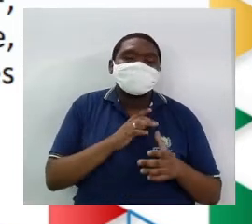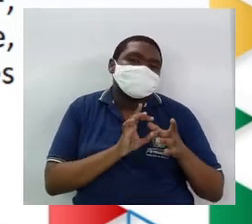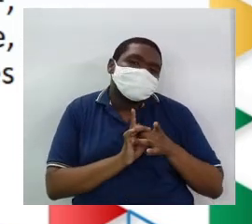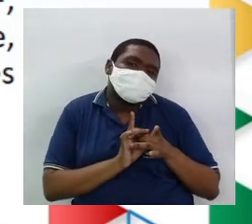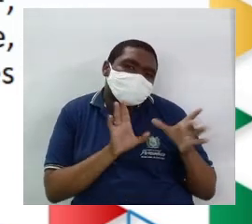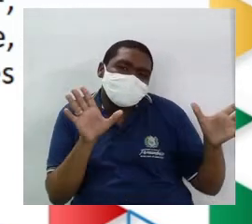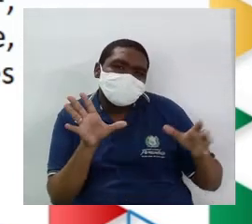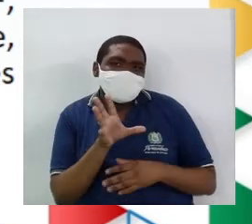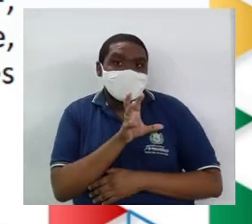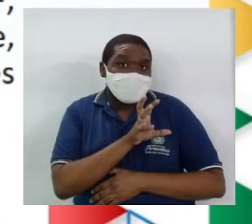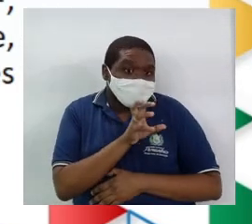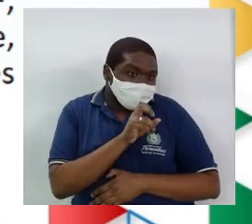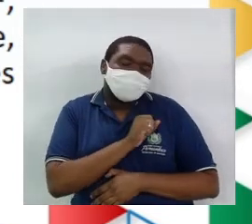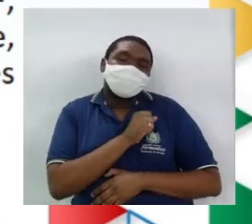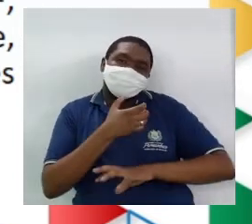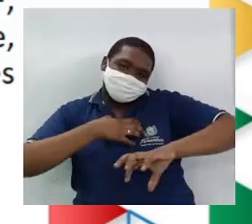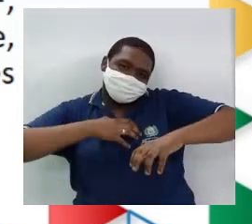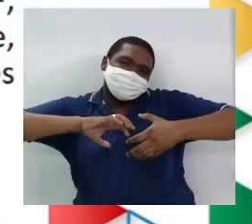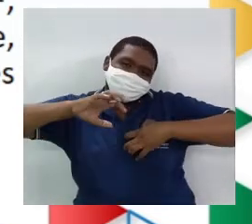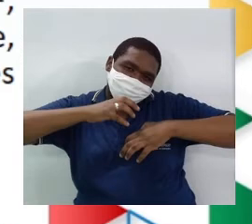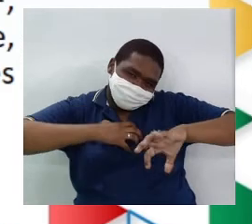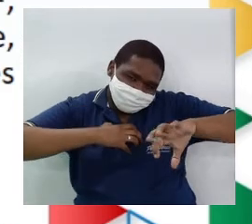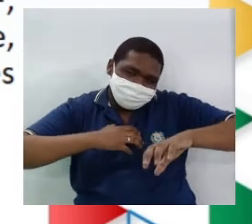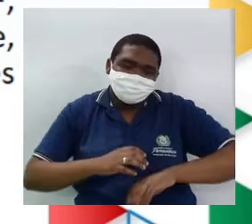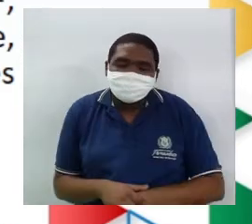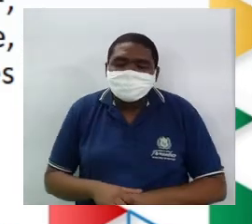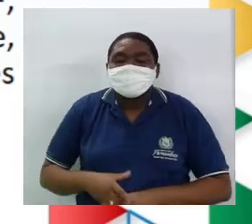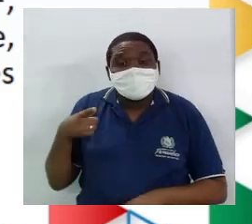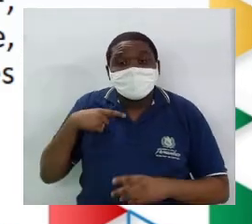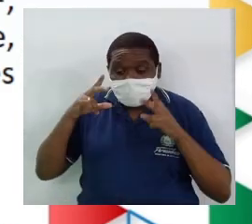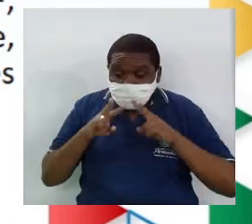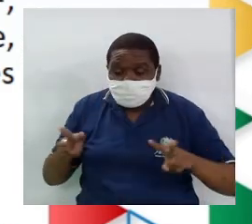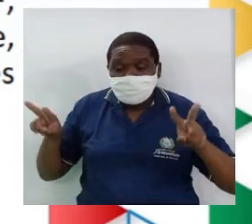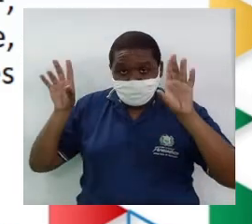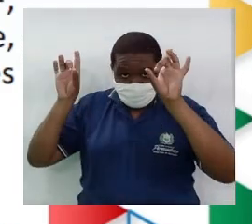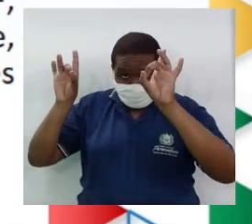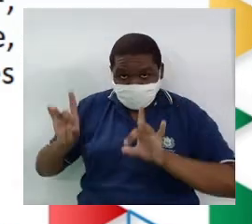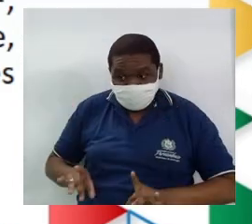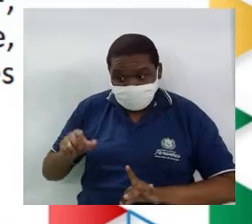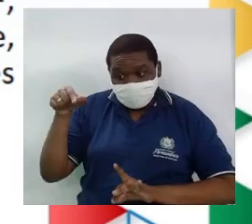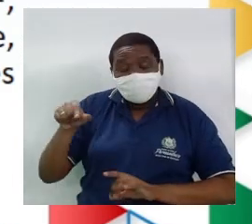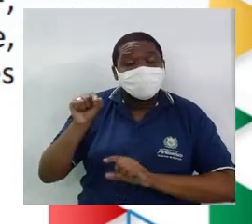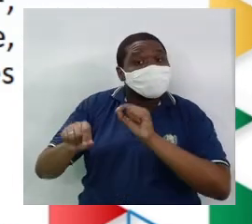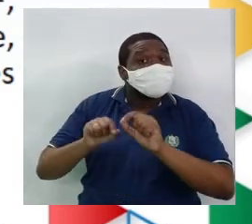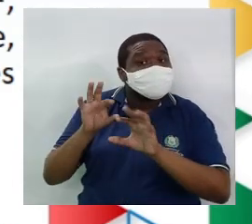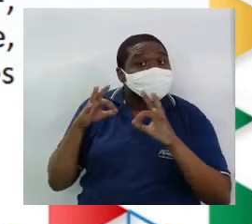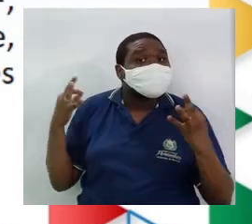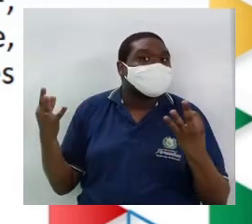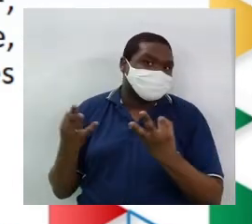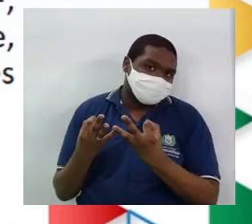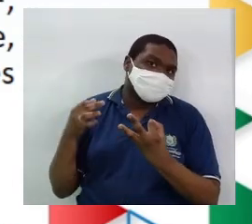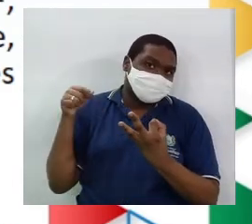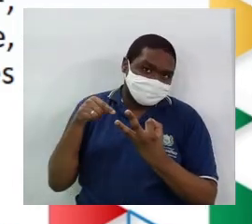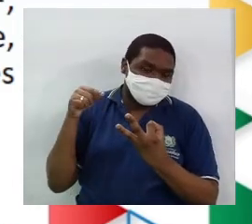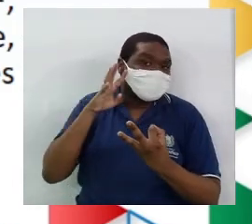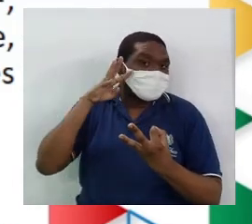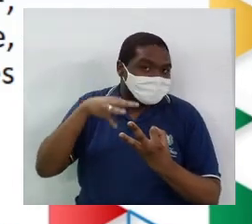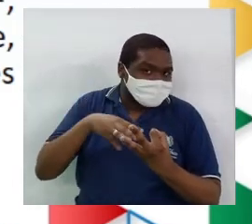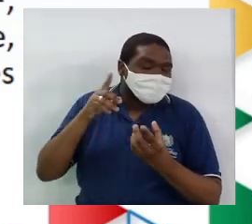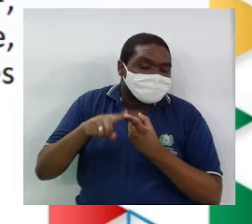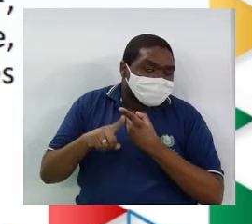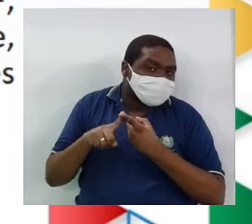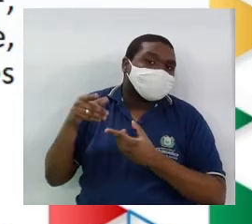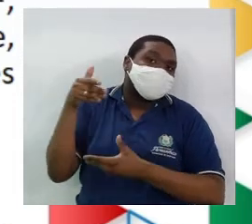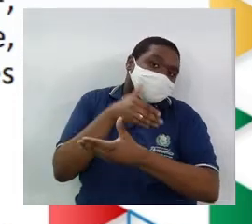espontâneo de amor ao próximo, tendo um olhar especial à família e à participação